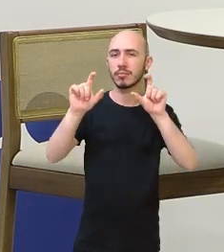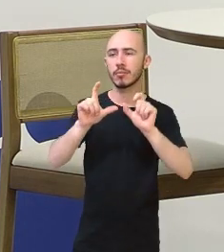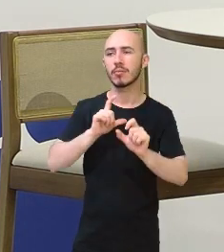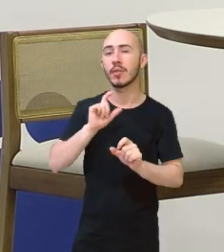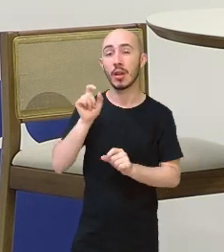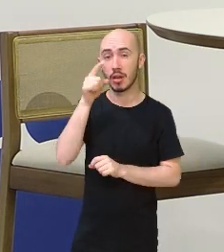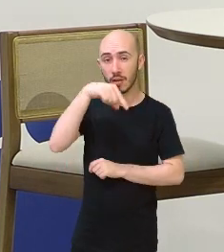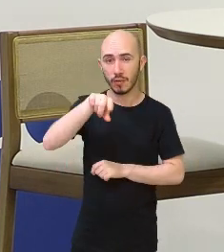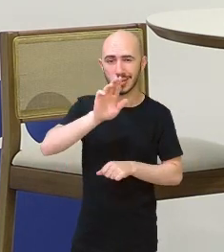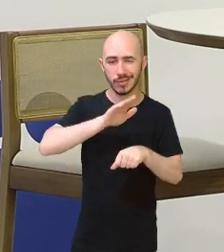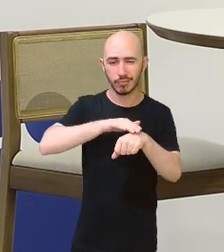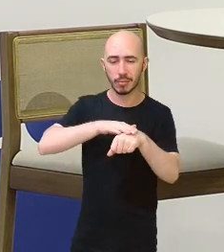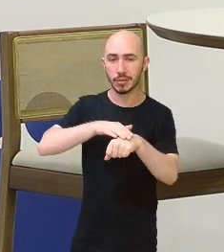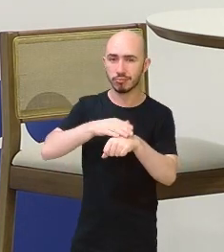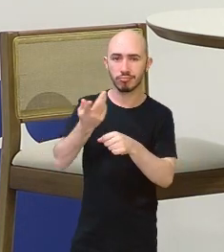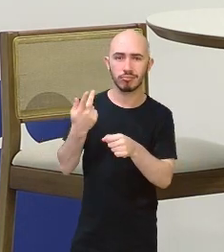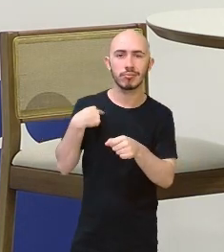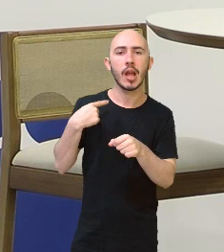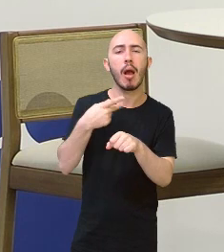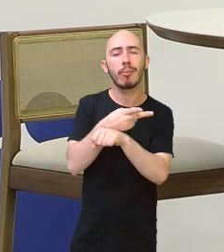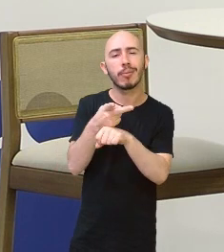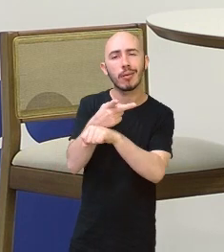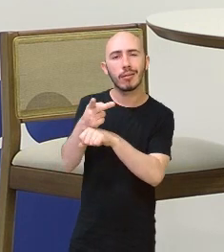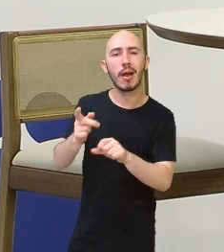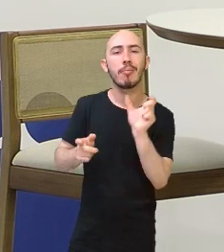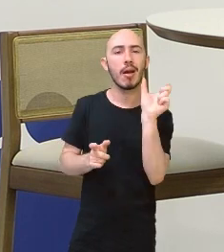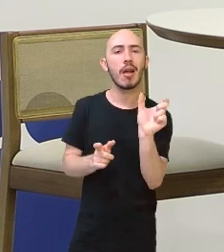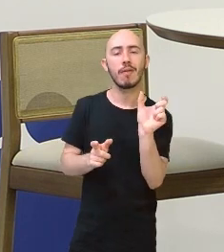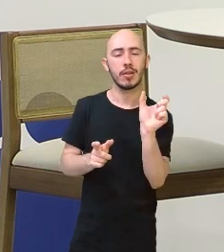vez quando você vai fazer a pesquisa, lá em cima tem aquele